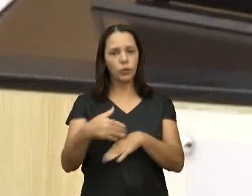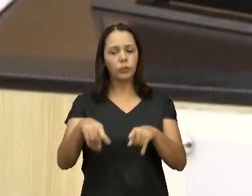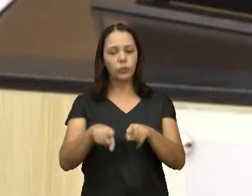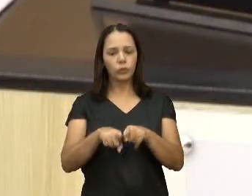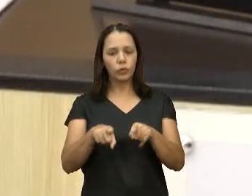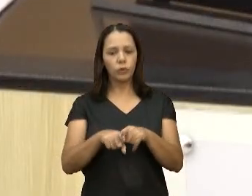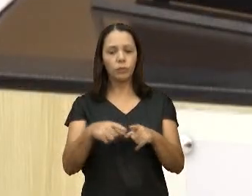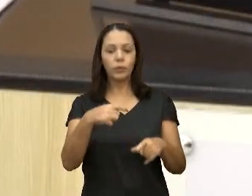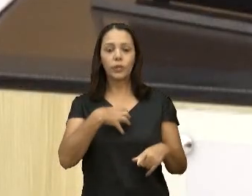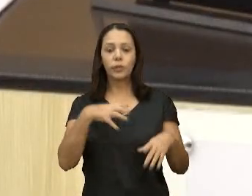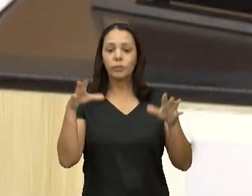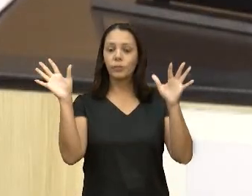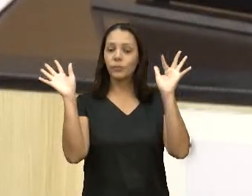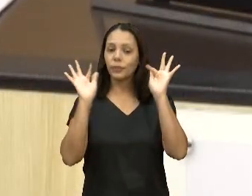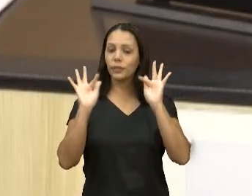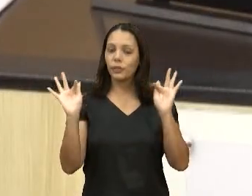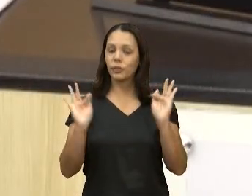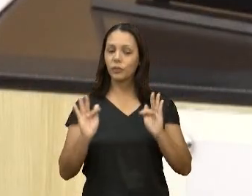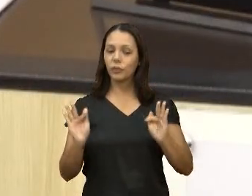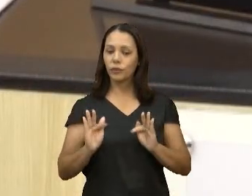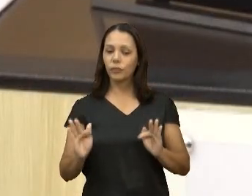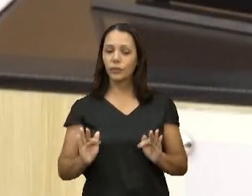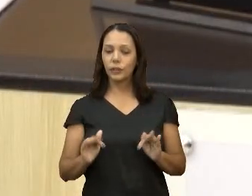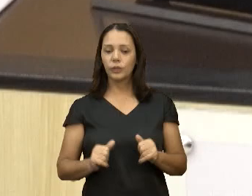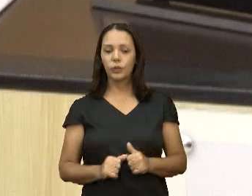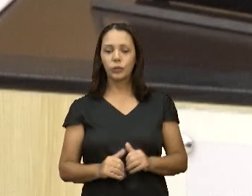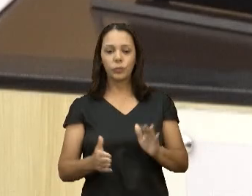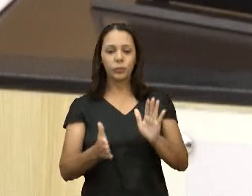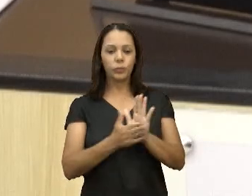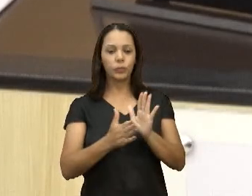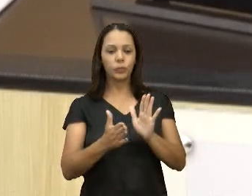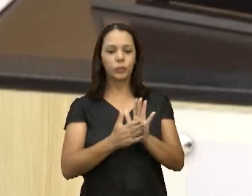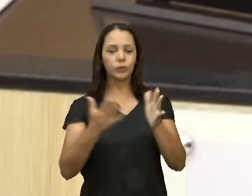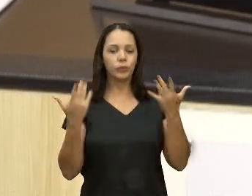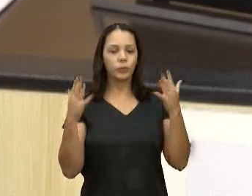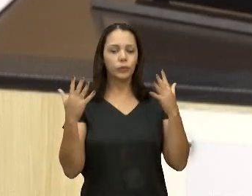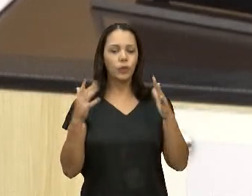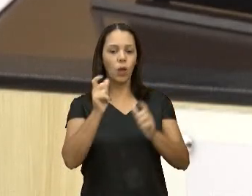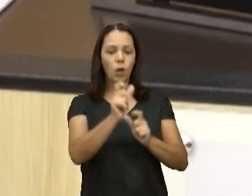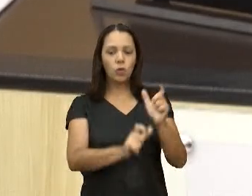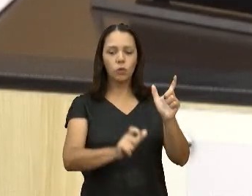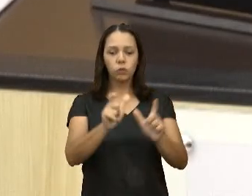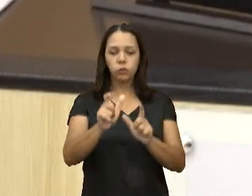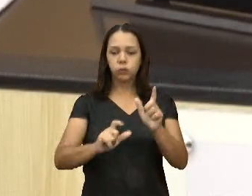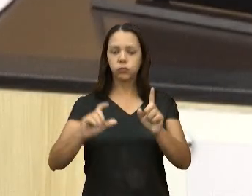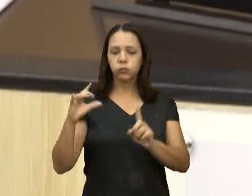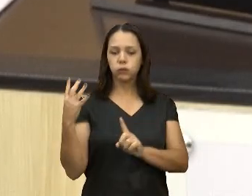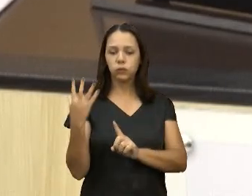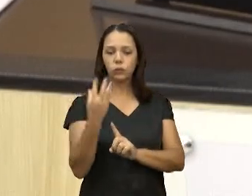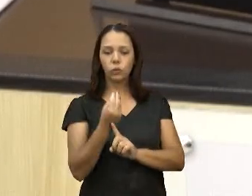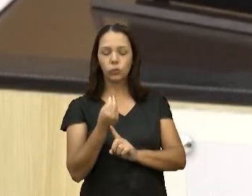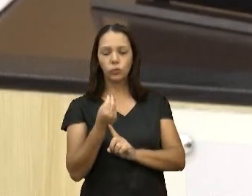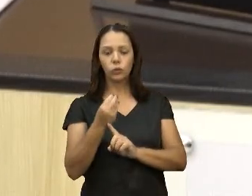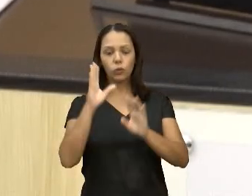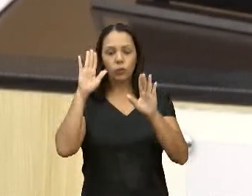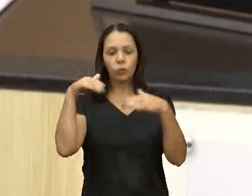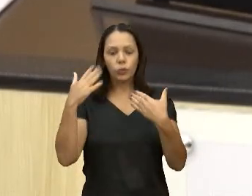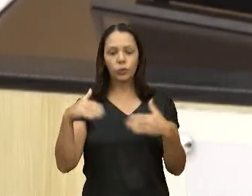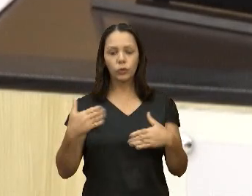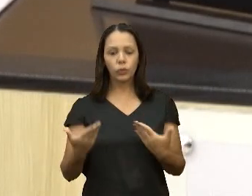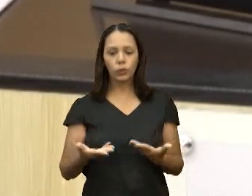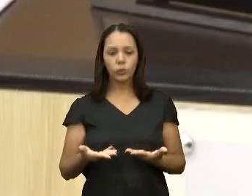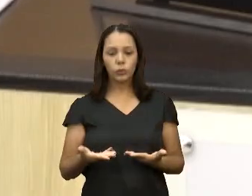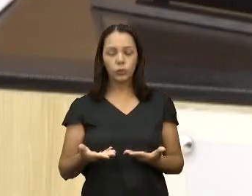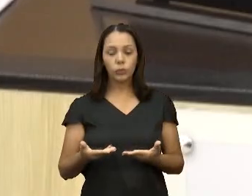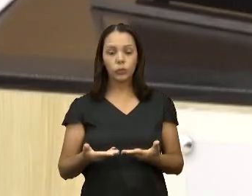muito feliz. Quero dar os parabéns a todos os artistas de hoje homenageados e de todos